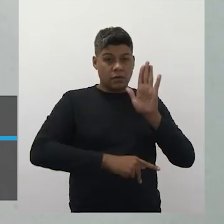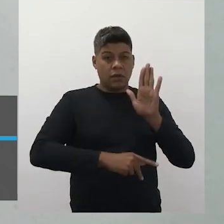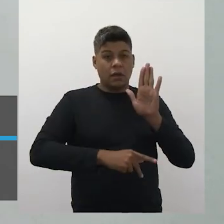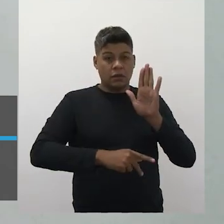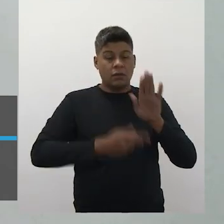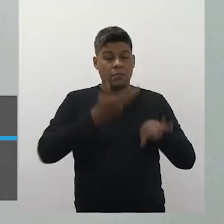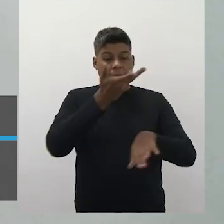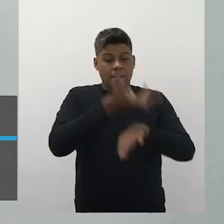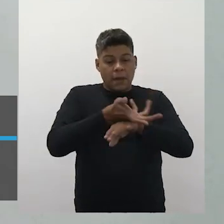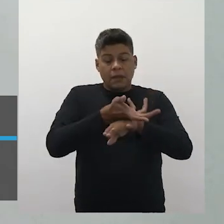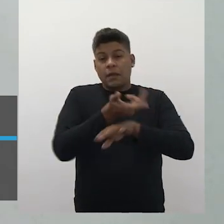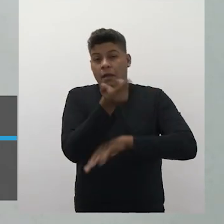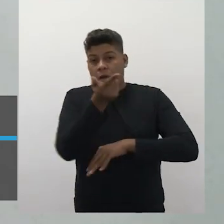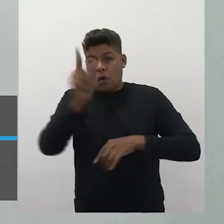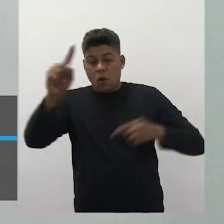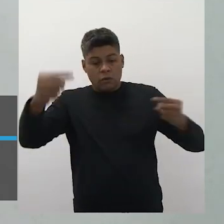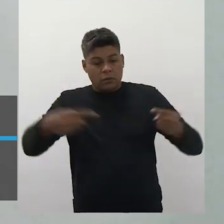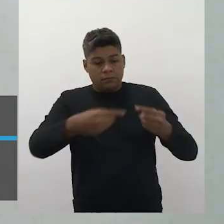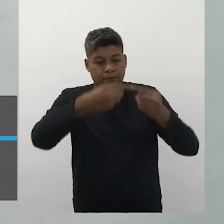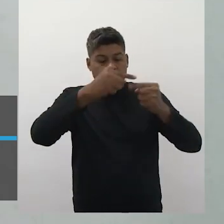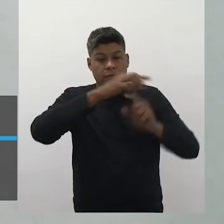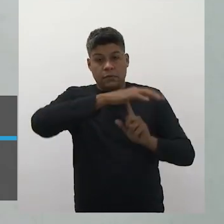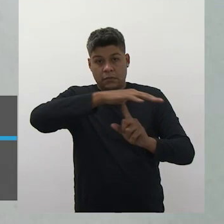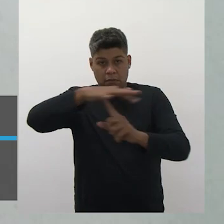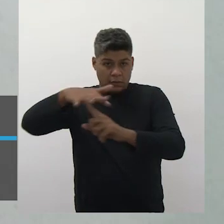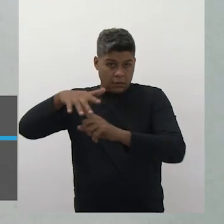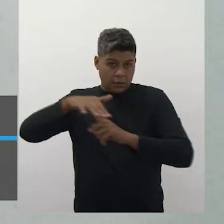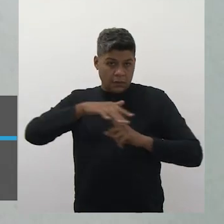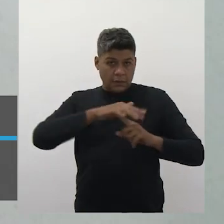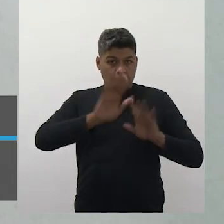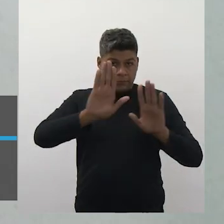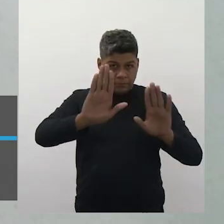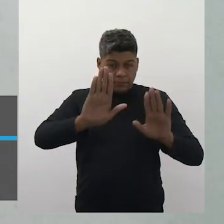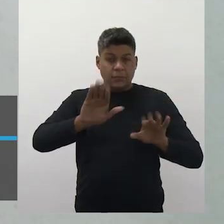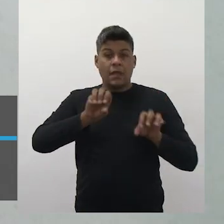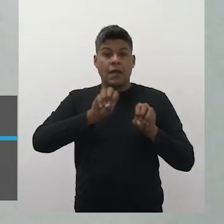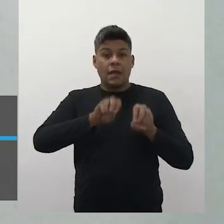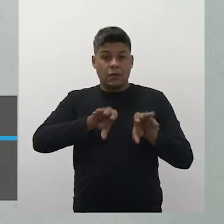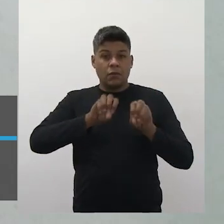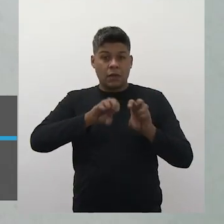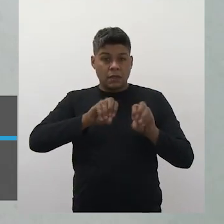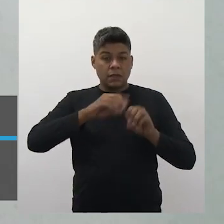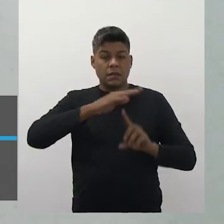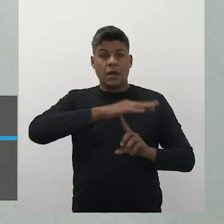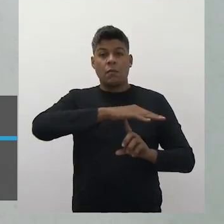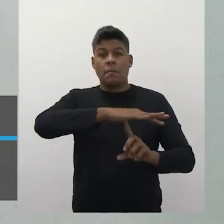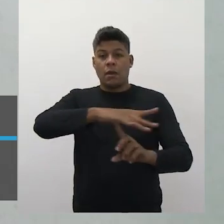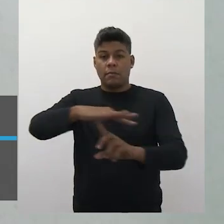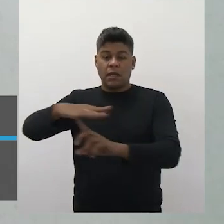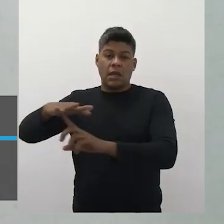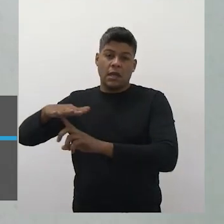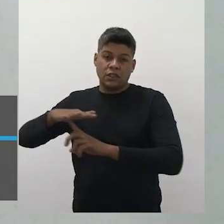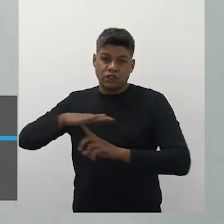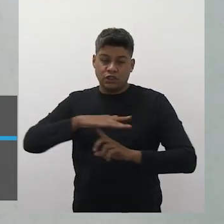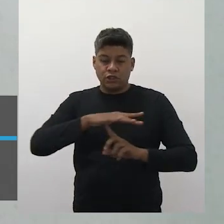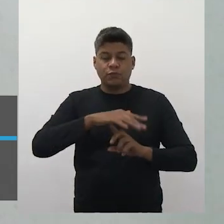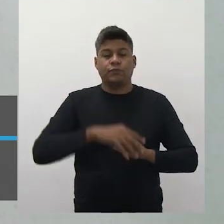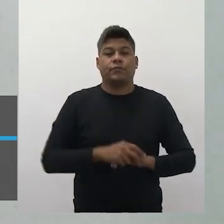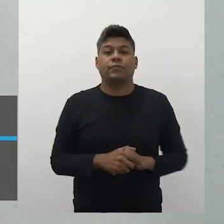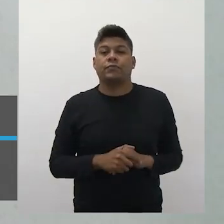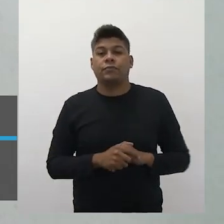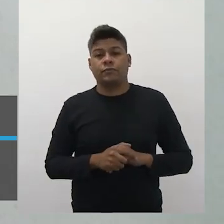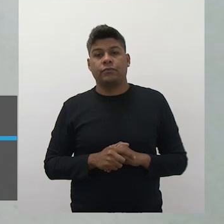com o meio ambiente, muitos professores colocaram sobre a educação ambiental,